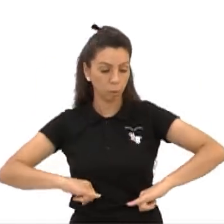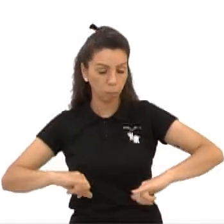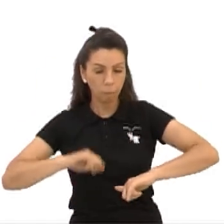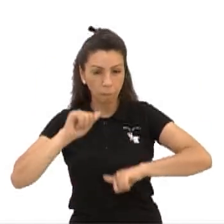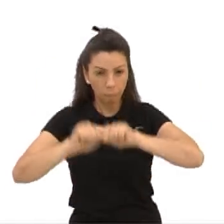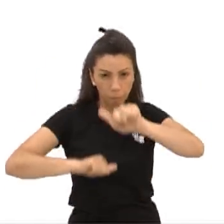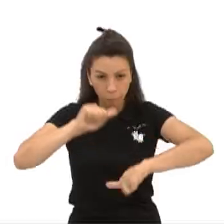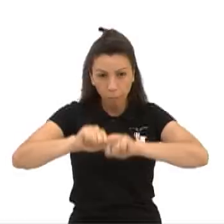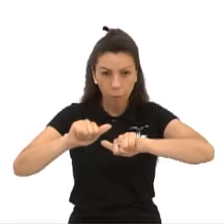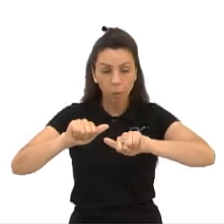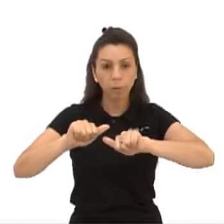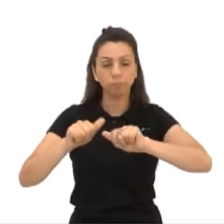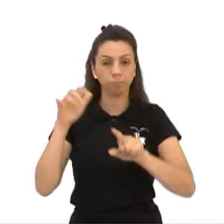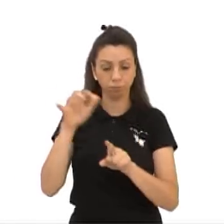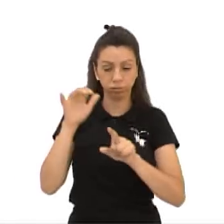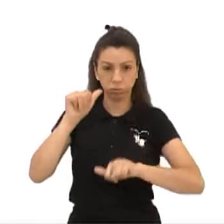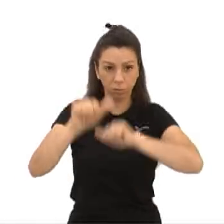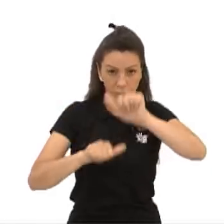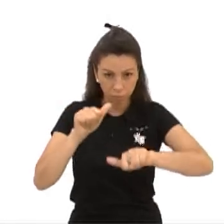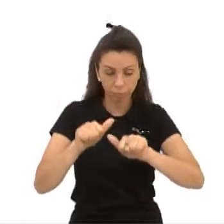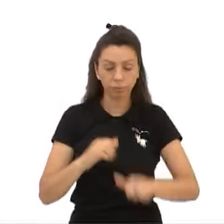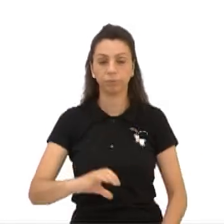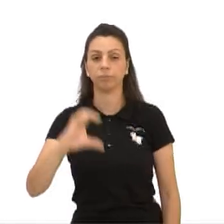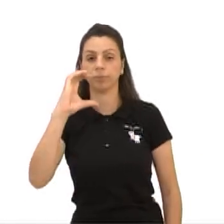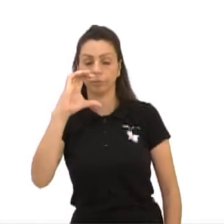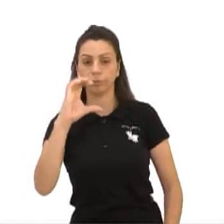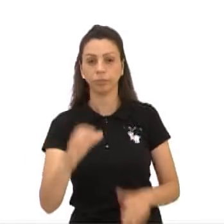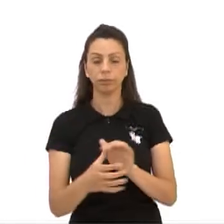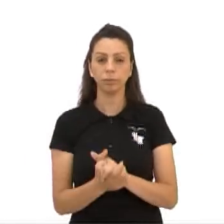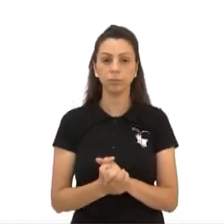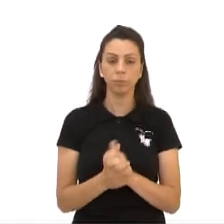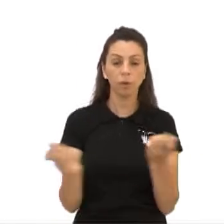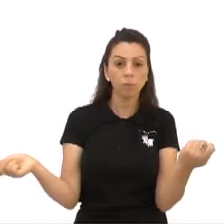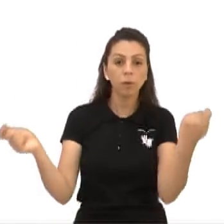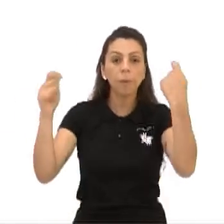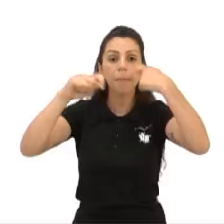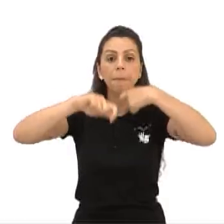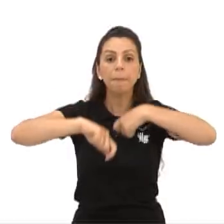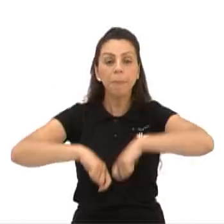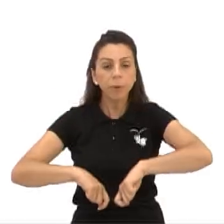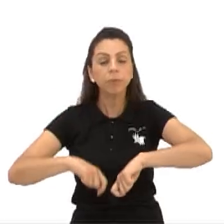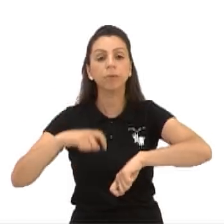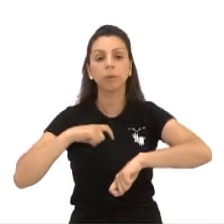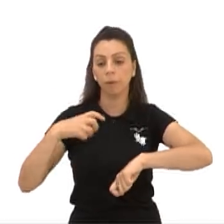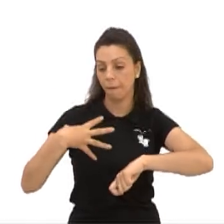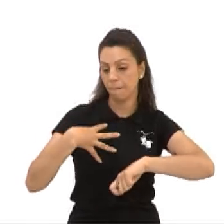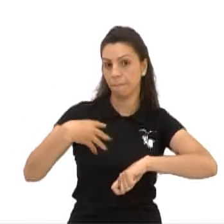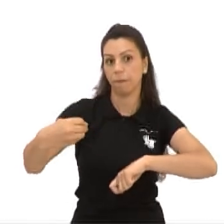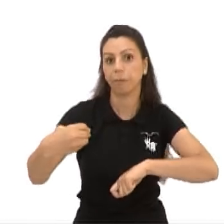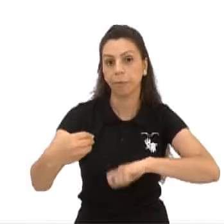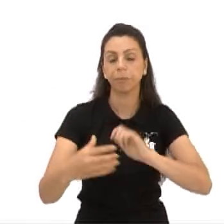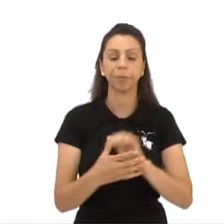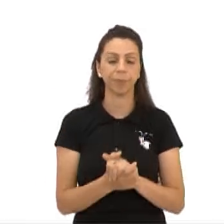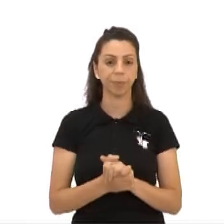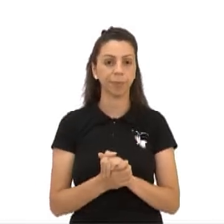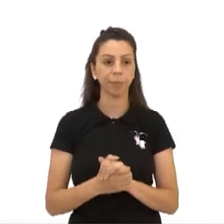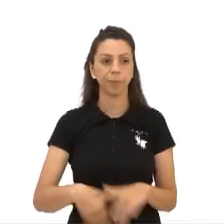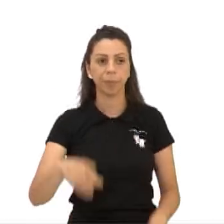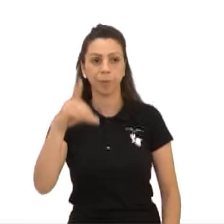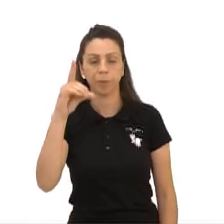mutação. Alternativa C, possuir a capacidade de deixar descendentes. Ou alternativa